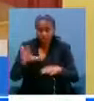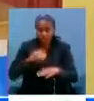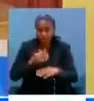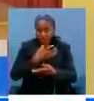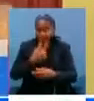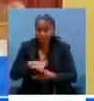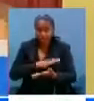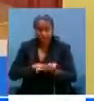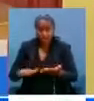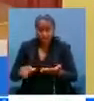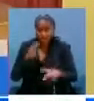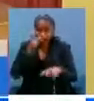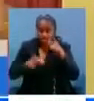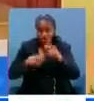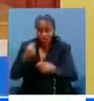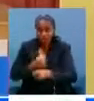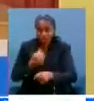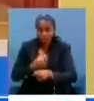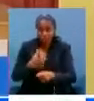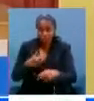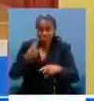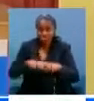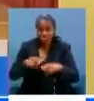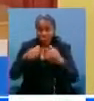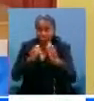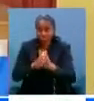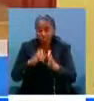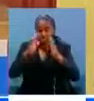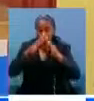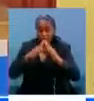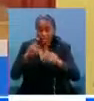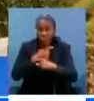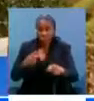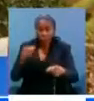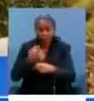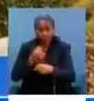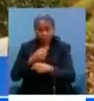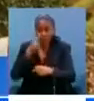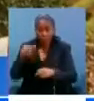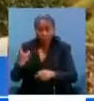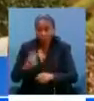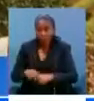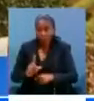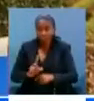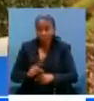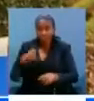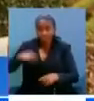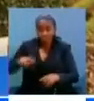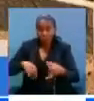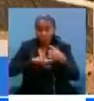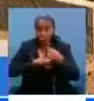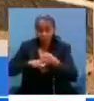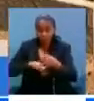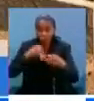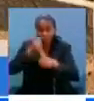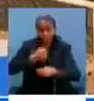não tem nada, e os trabalhadores que me têm a mim, acabaram de sentar tudo na casa, porque têm trabalhadores. O presidente da Associação dos Agricultores e